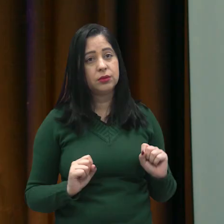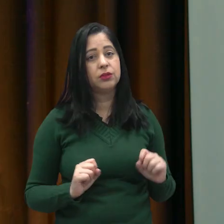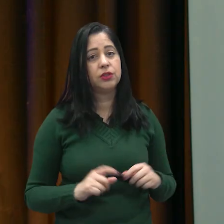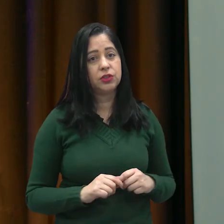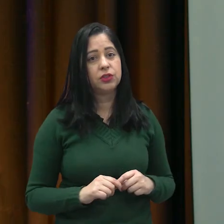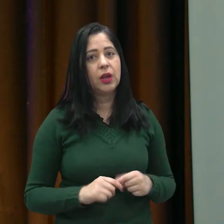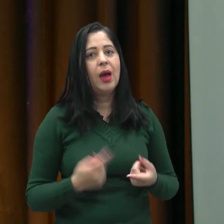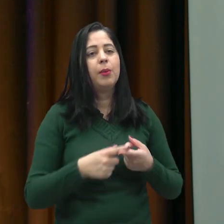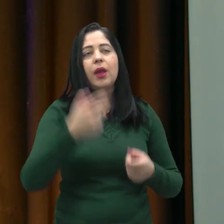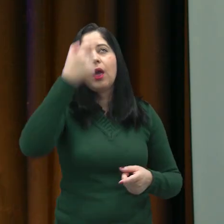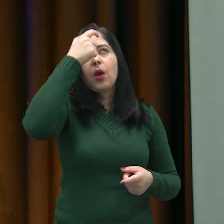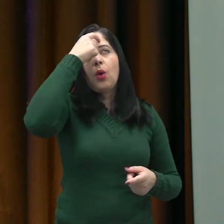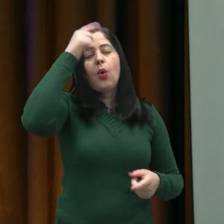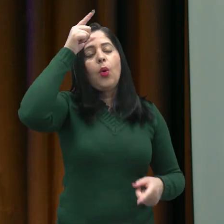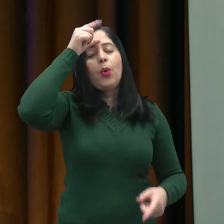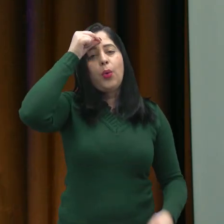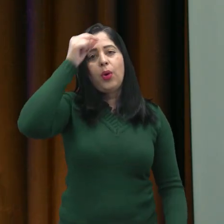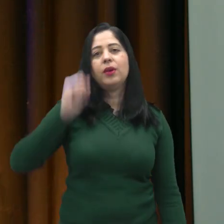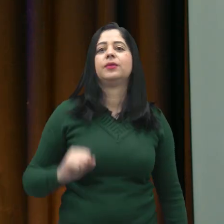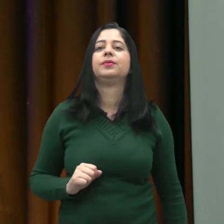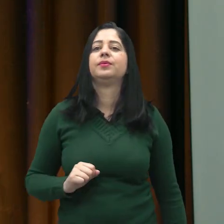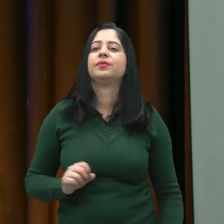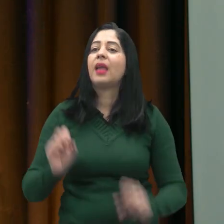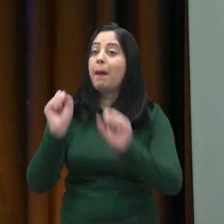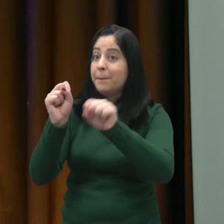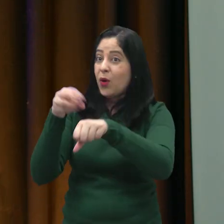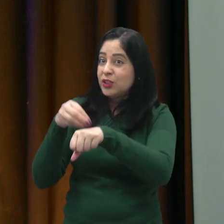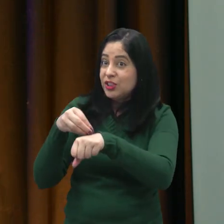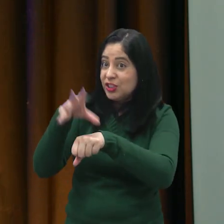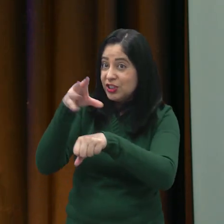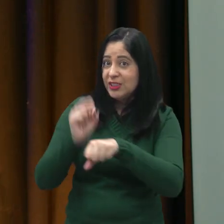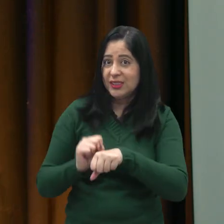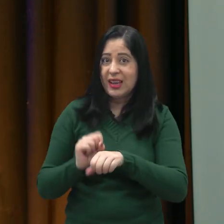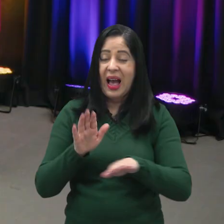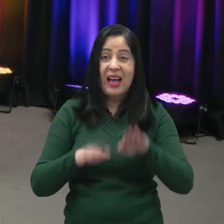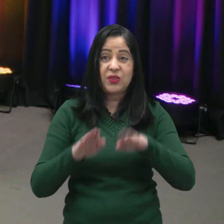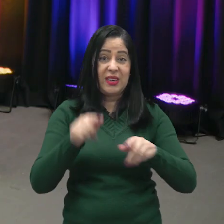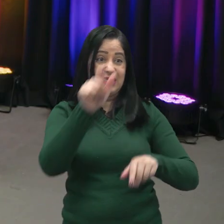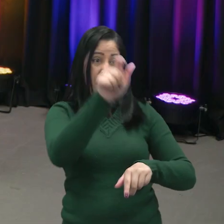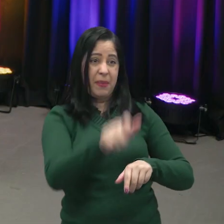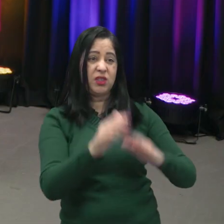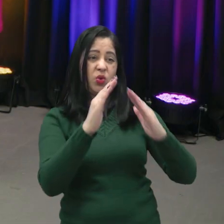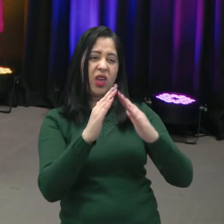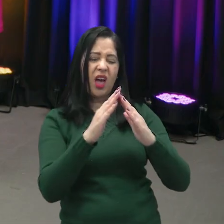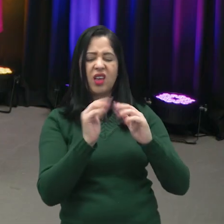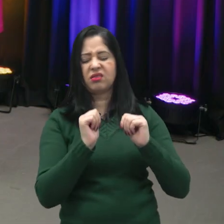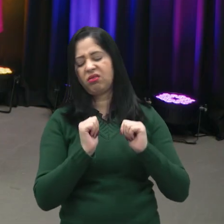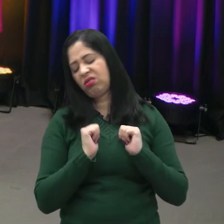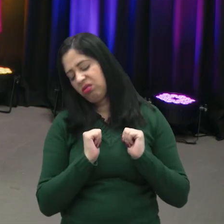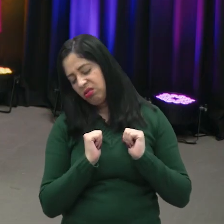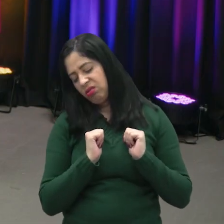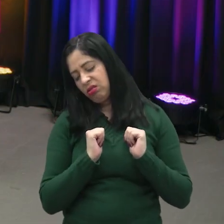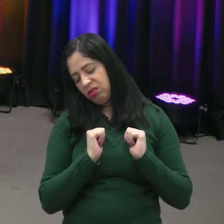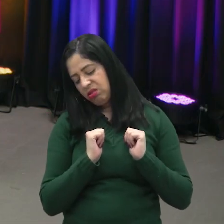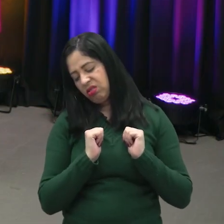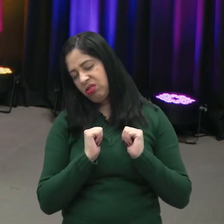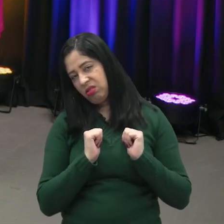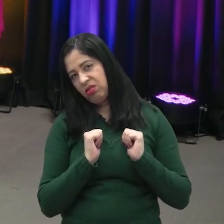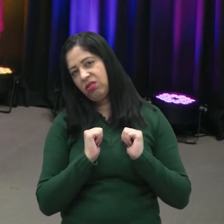ganho muito grande, né, de mental ali. Ô Rê, dá uma dica para quem está em casa, então, que às vezes